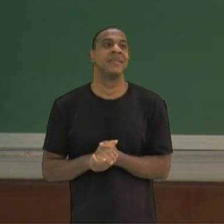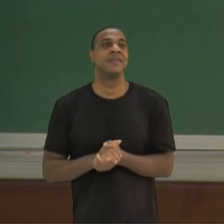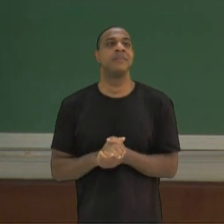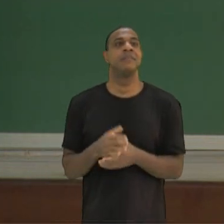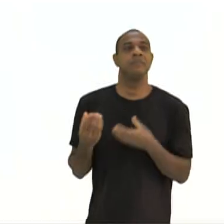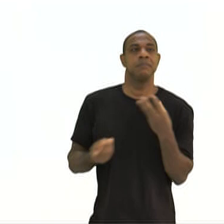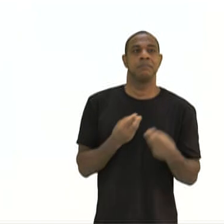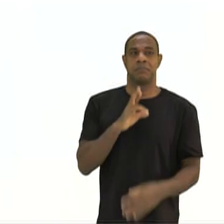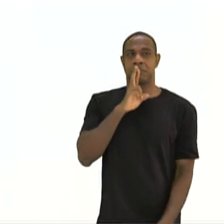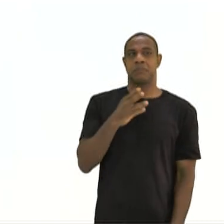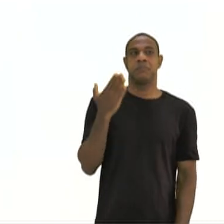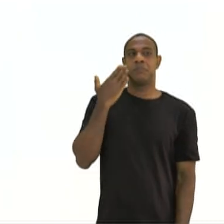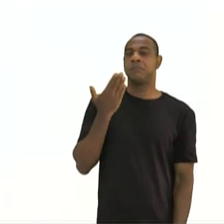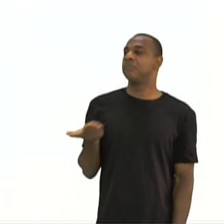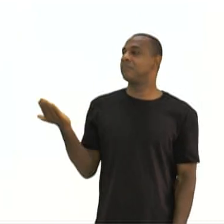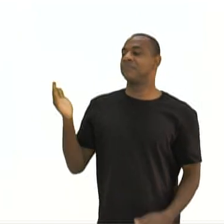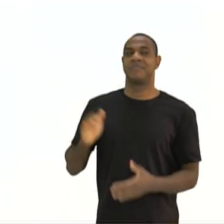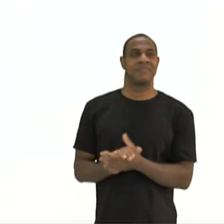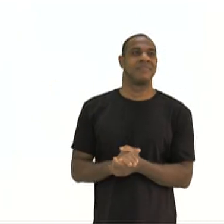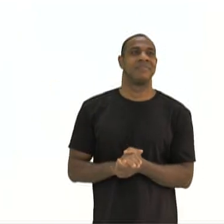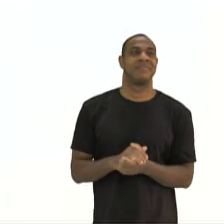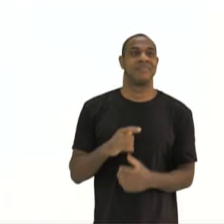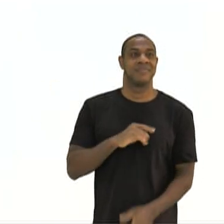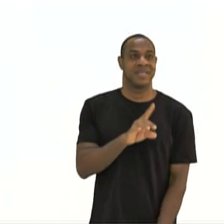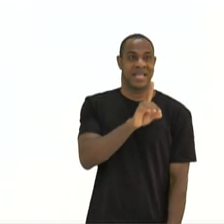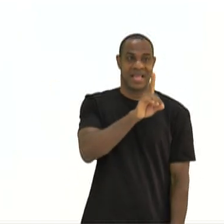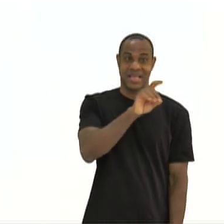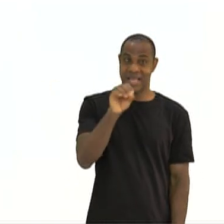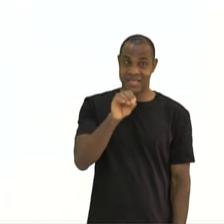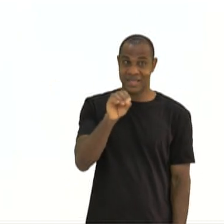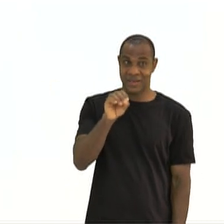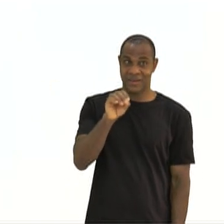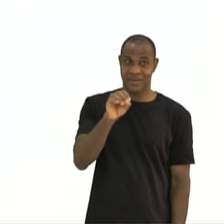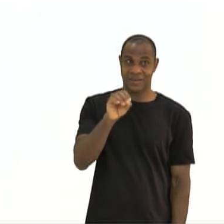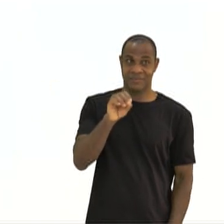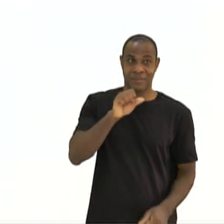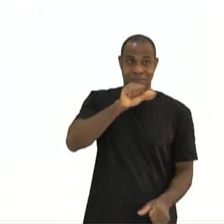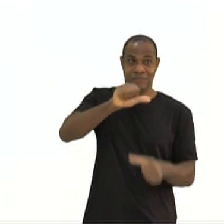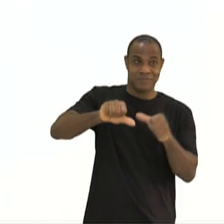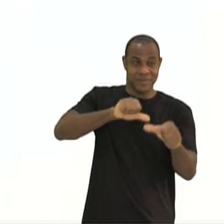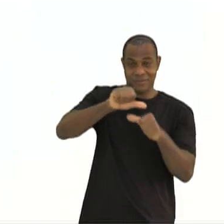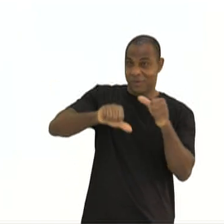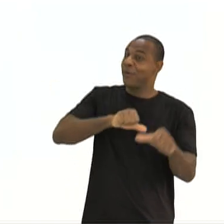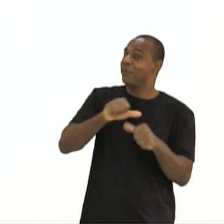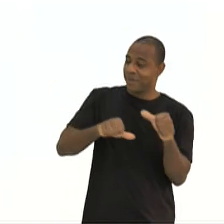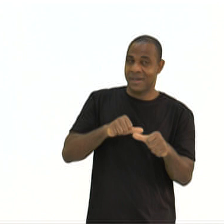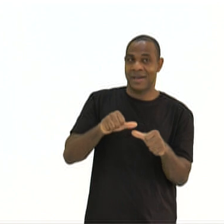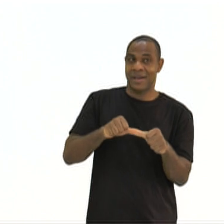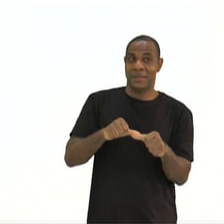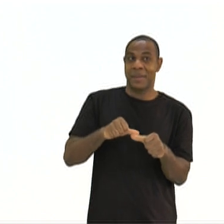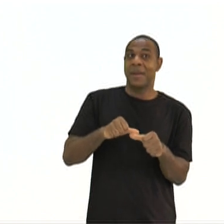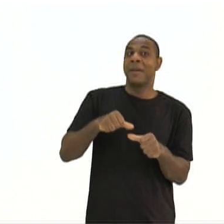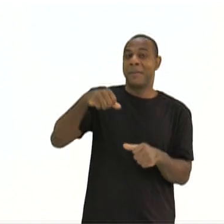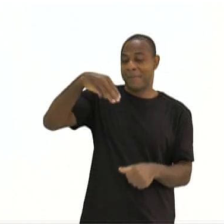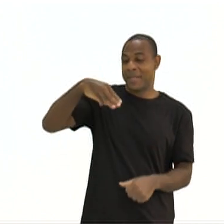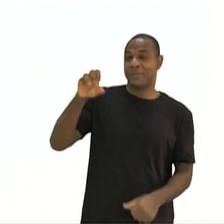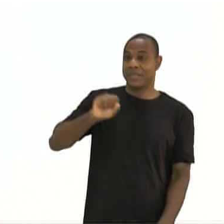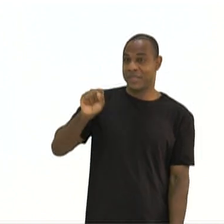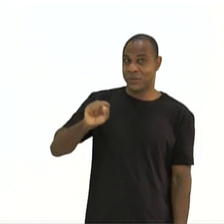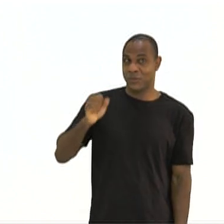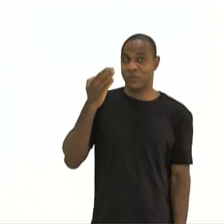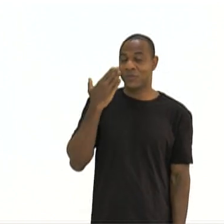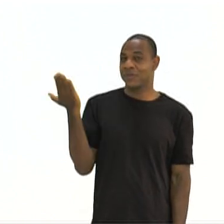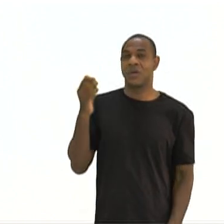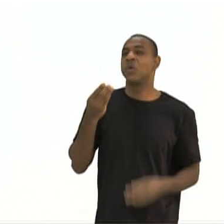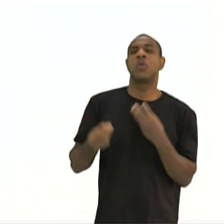fica o resultado. A gente pega lá os 100 km por hora e vai transformar ele para metros por segundo. Como que a